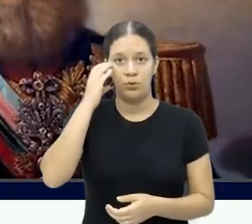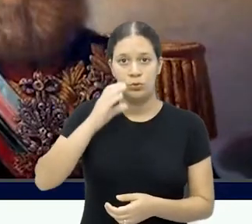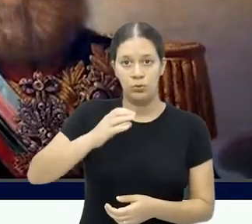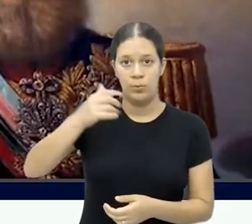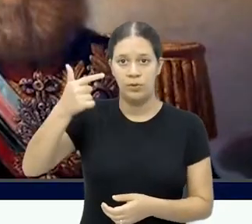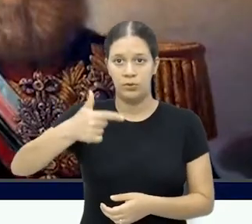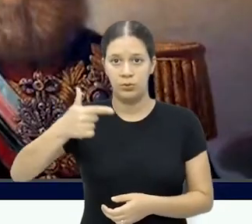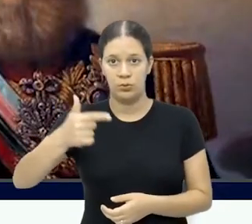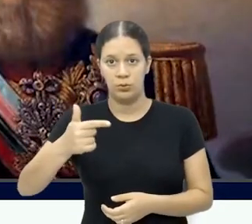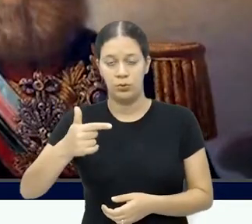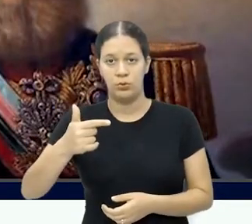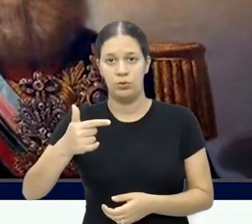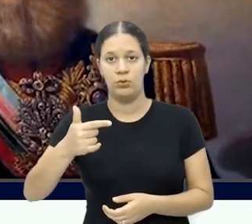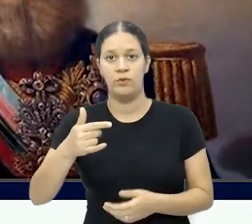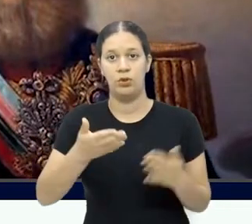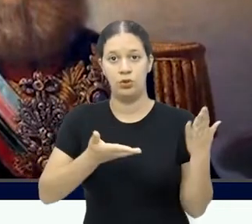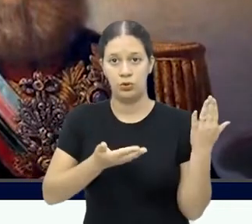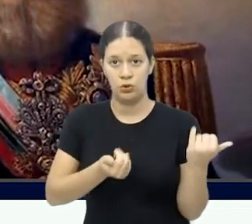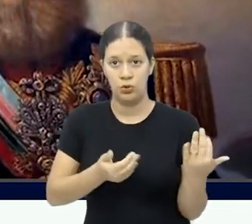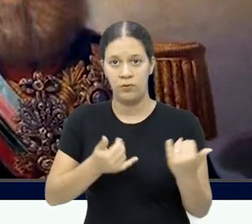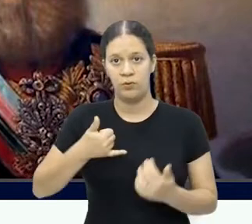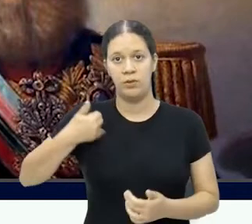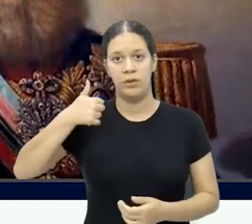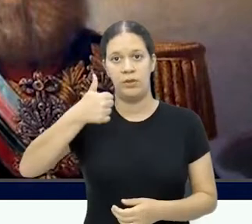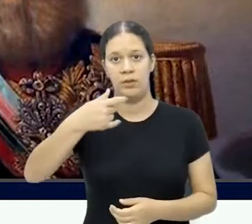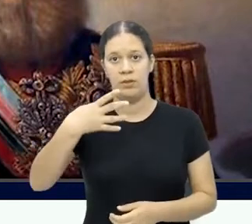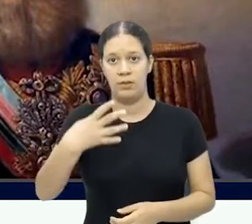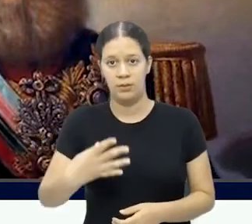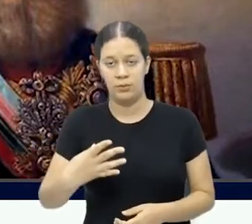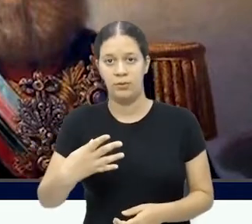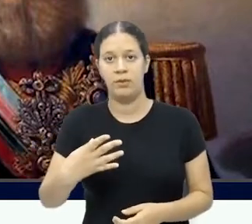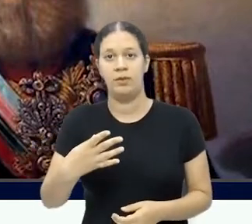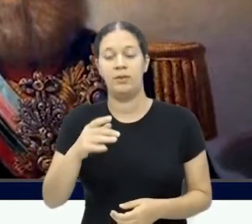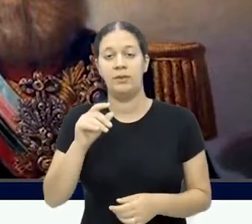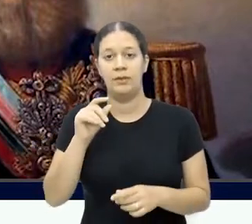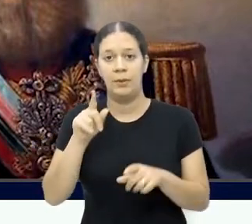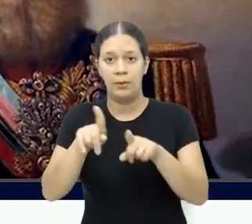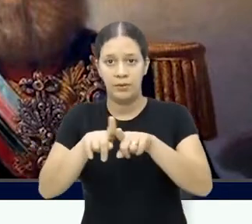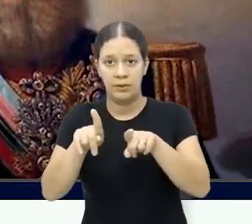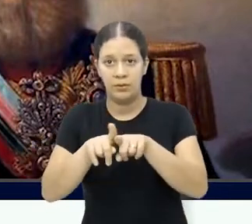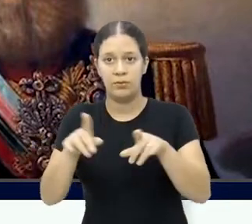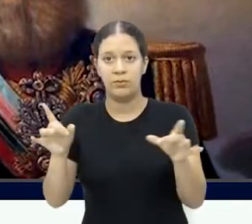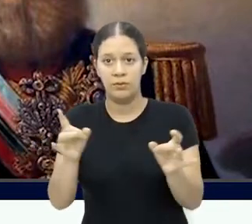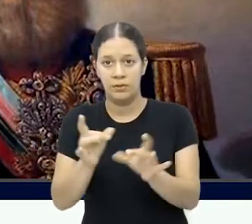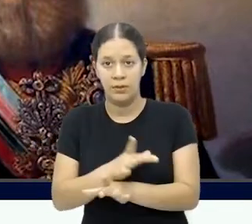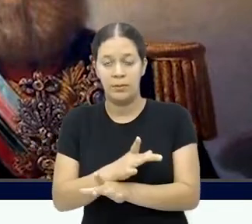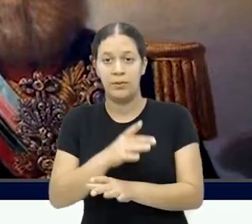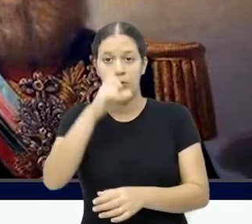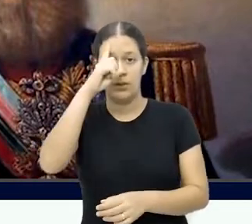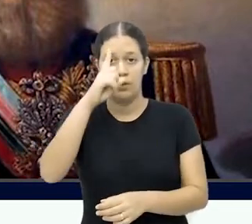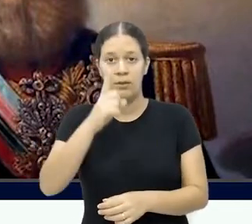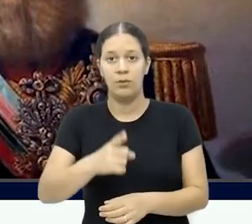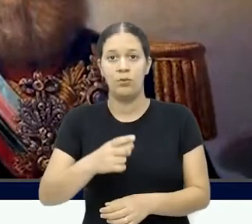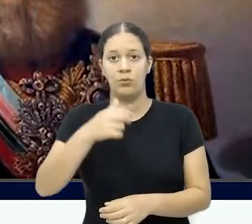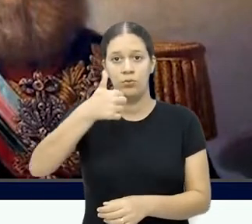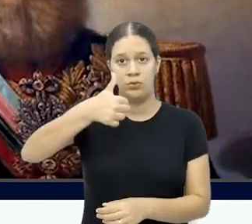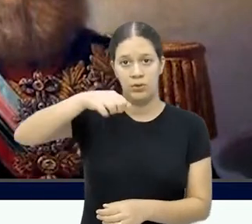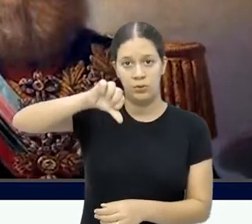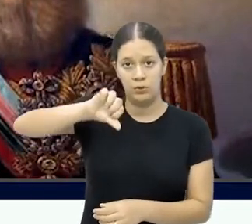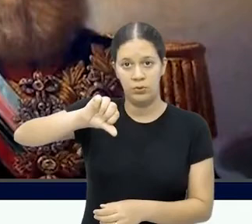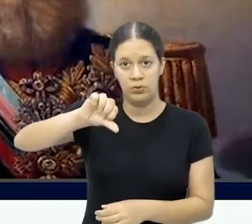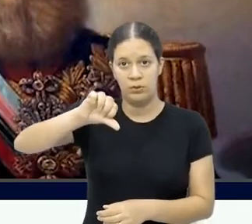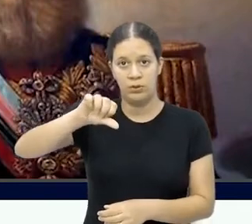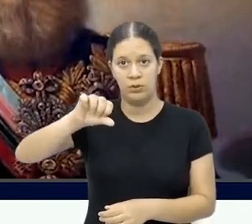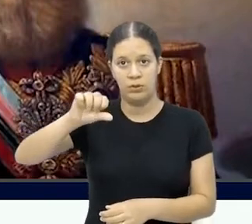Pedro II, jovem, aos 14 anos, tá certo? E termina o seu mandato em